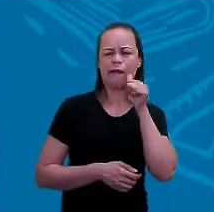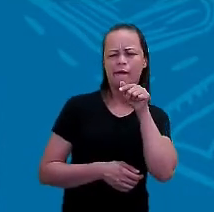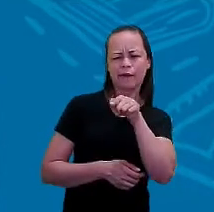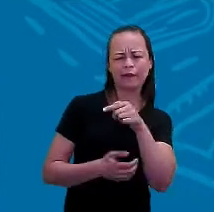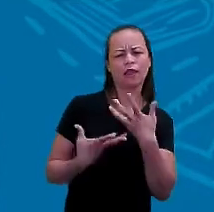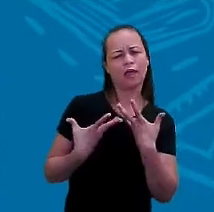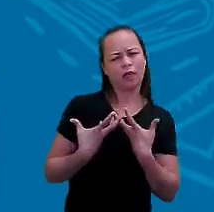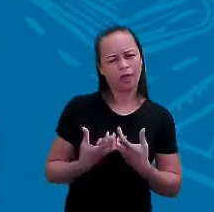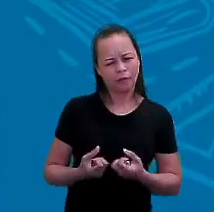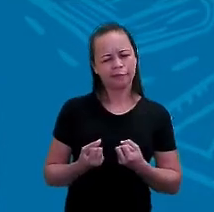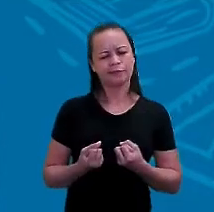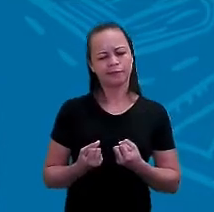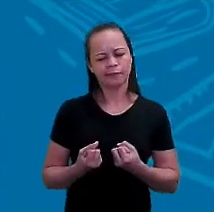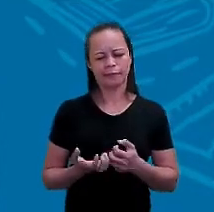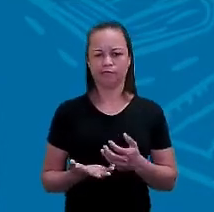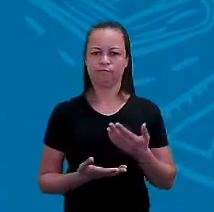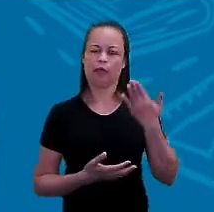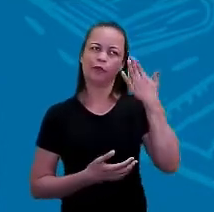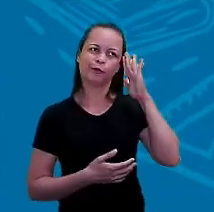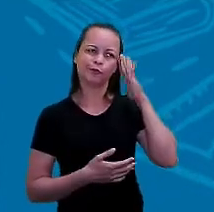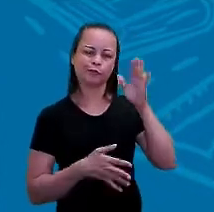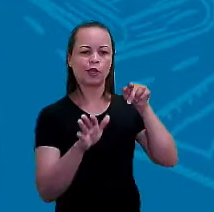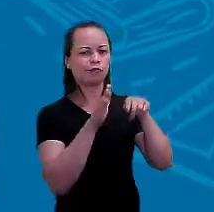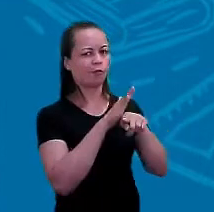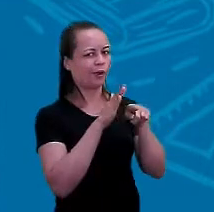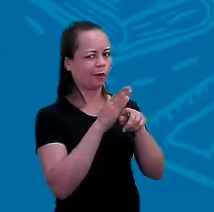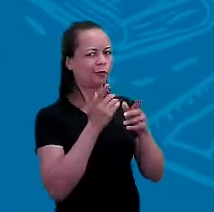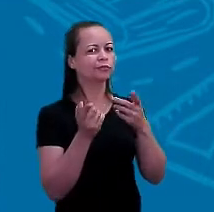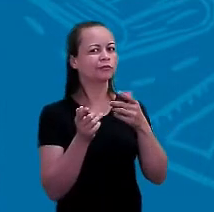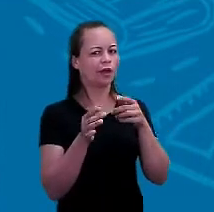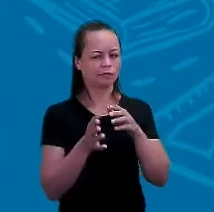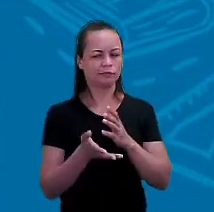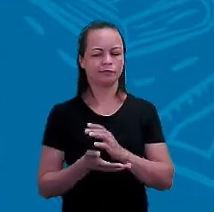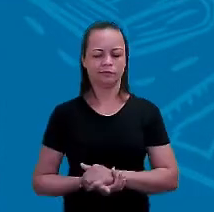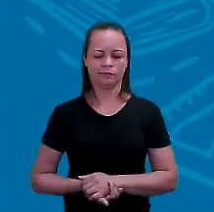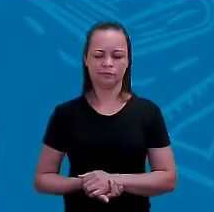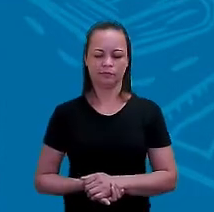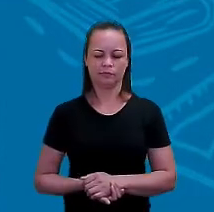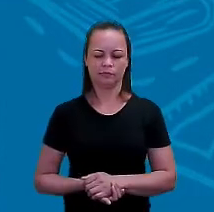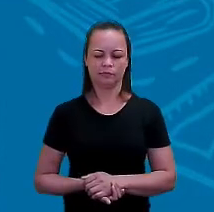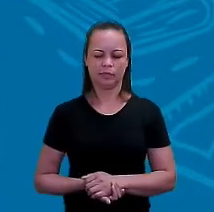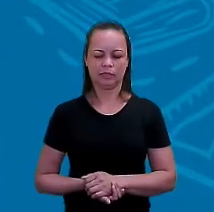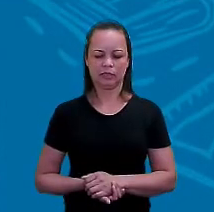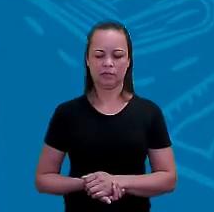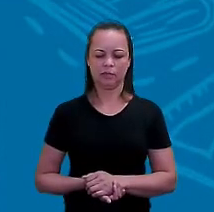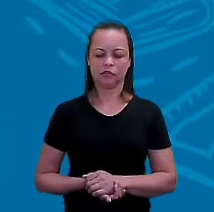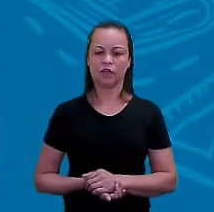cansada. I don't know. Eu não sei. Eu vou perguntar para ela. Depois eu conto para vocês, beleza? So,